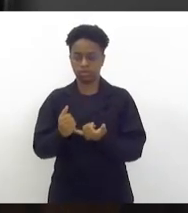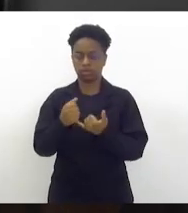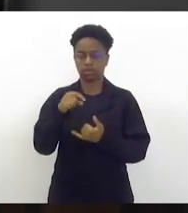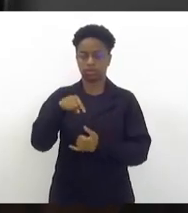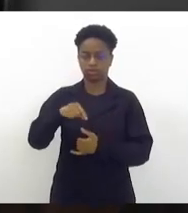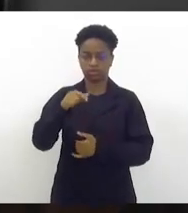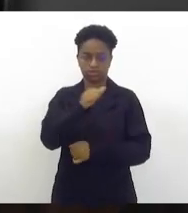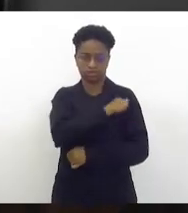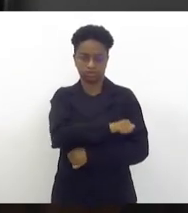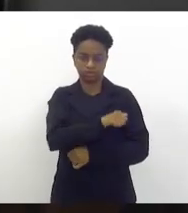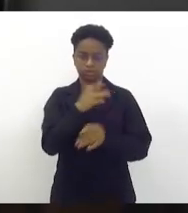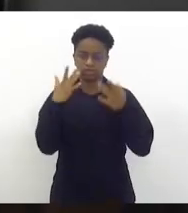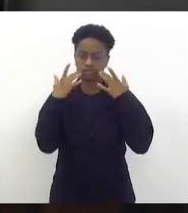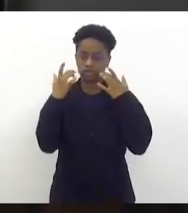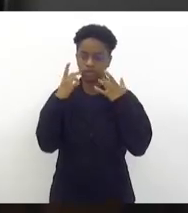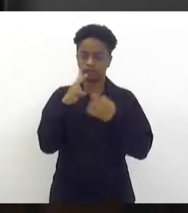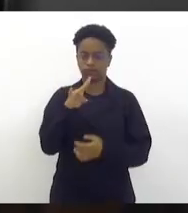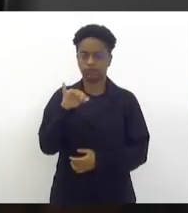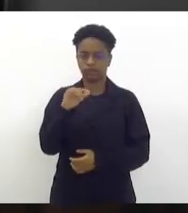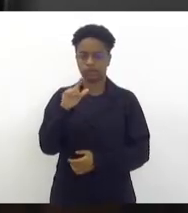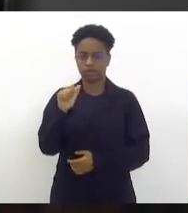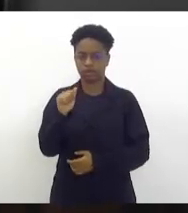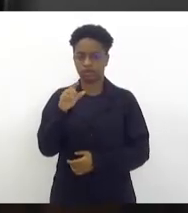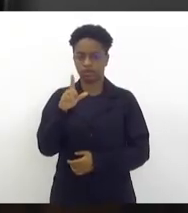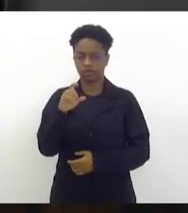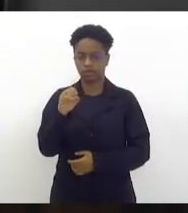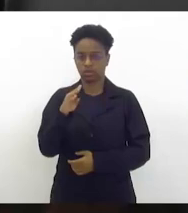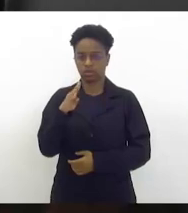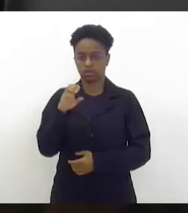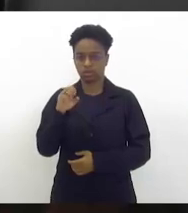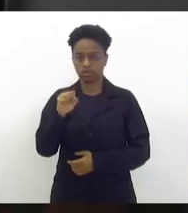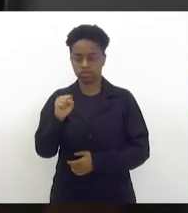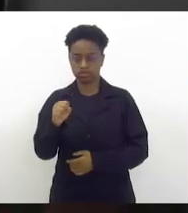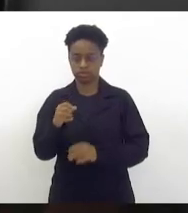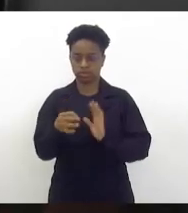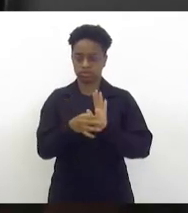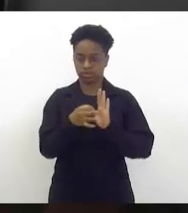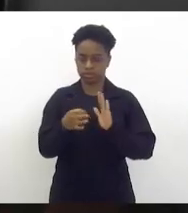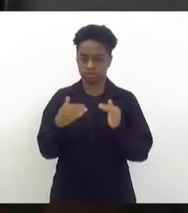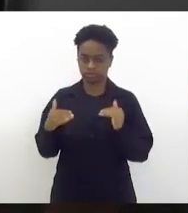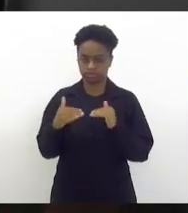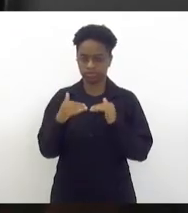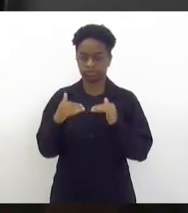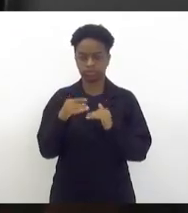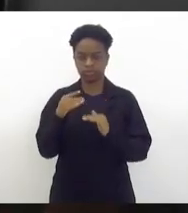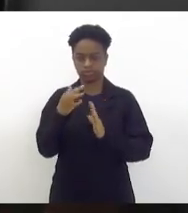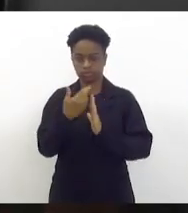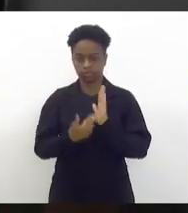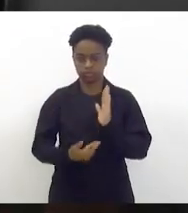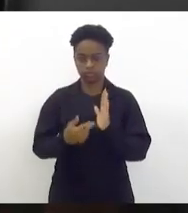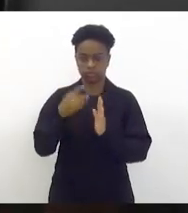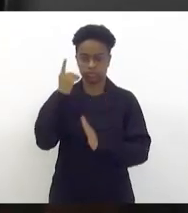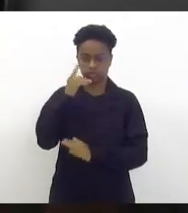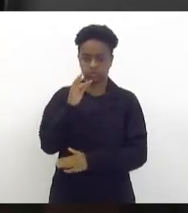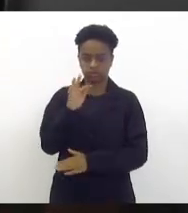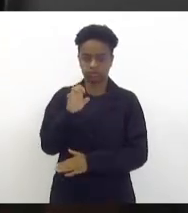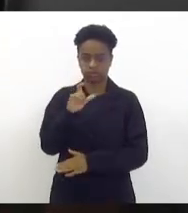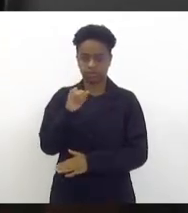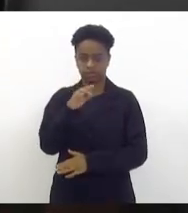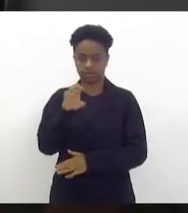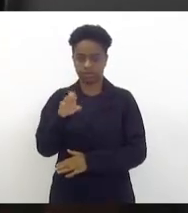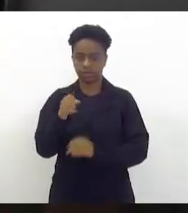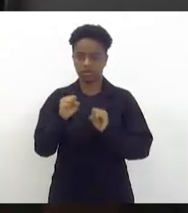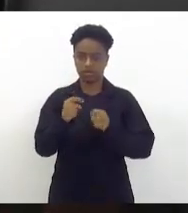o Teatro Vila Lobos. Parecer da Comissão de Indicações Legislativas, favorável. Relator, deputado Felipe Soares. Em